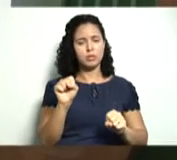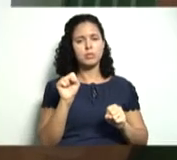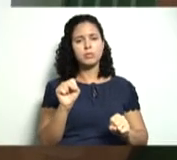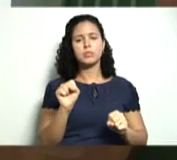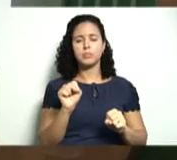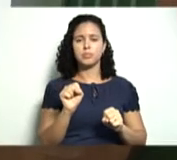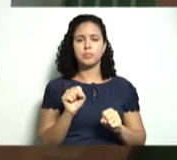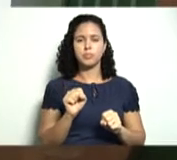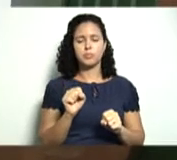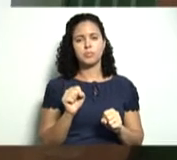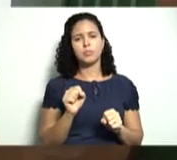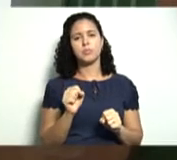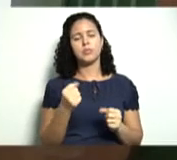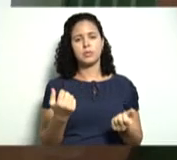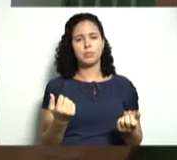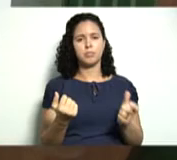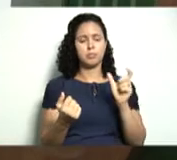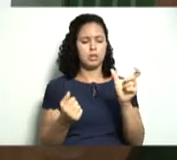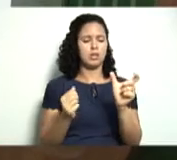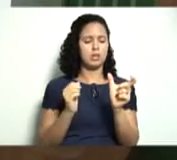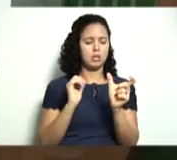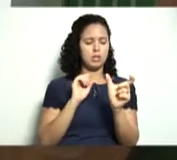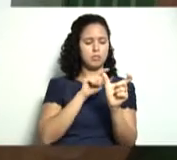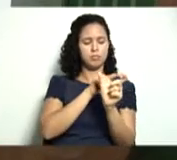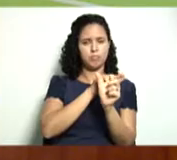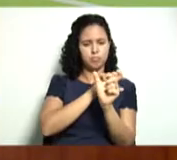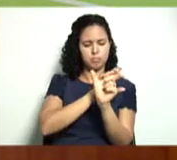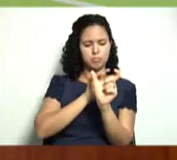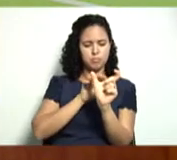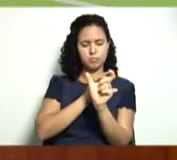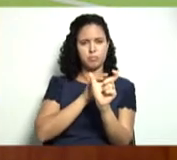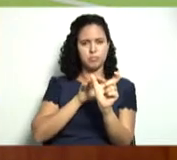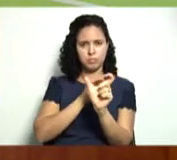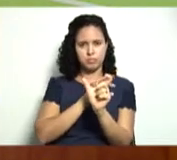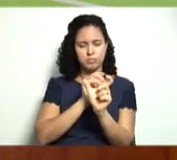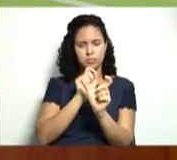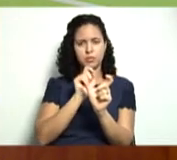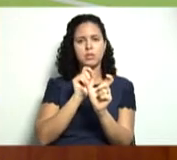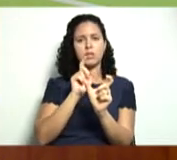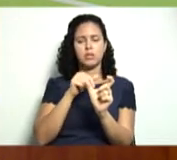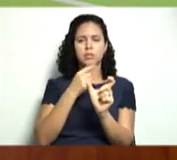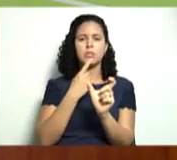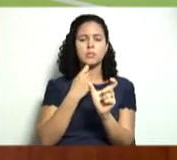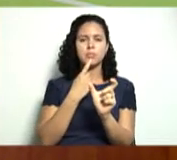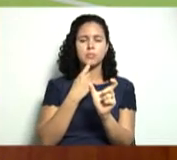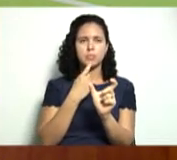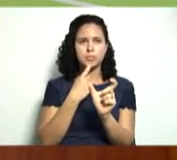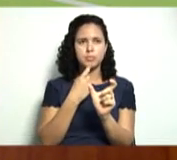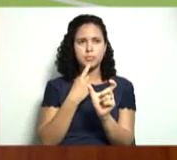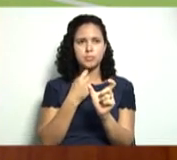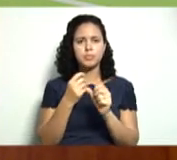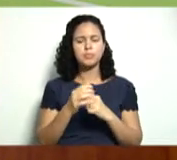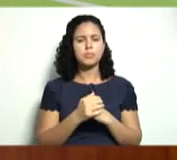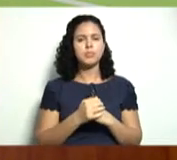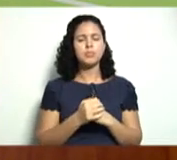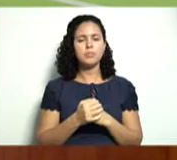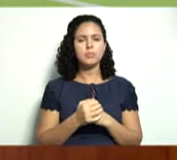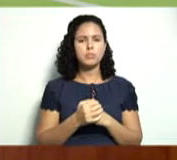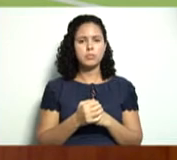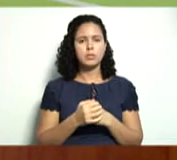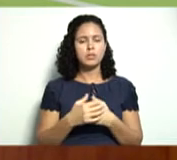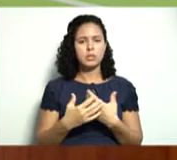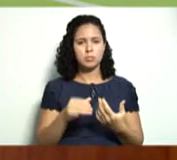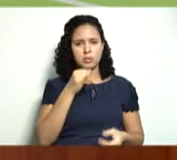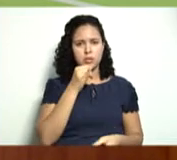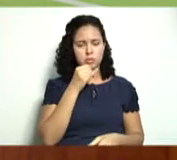ali em vermelho né isso se você está trabalhando com o teclado em português o idioma do seu o estado está em português você